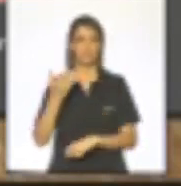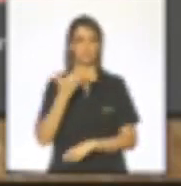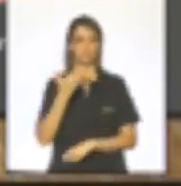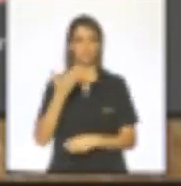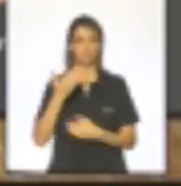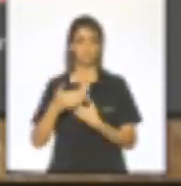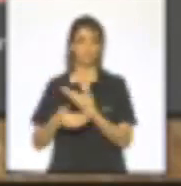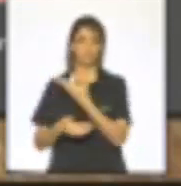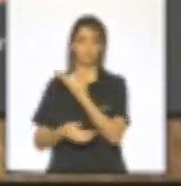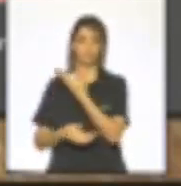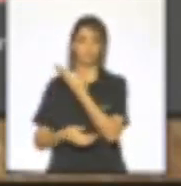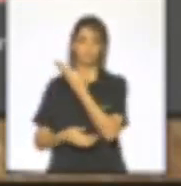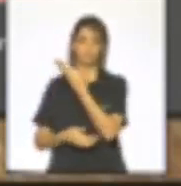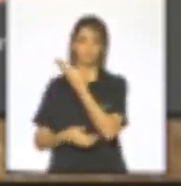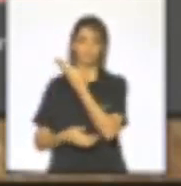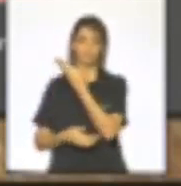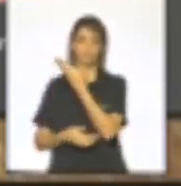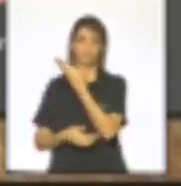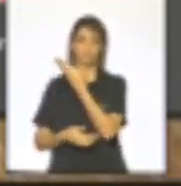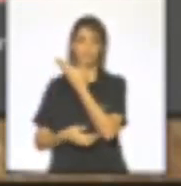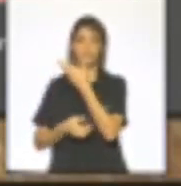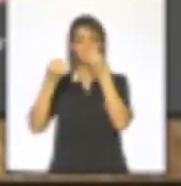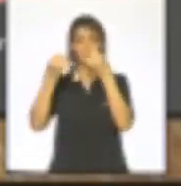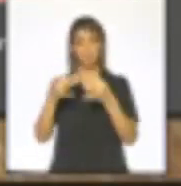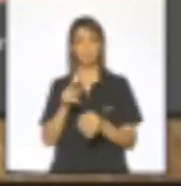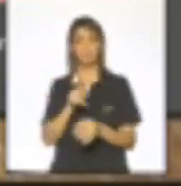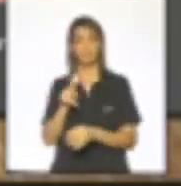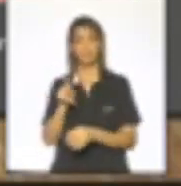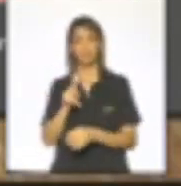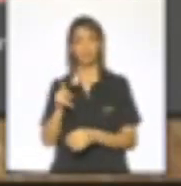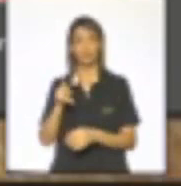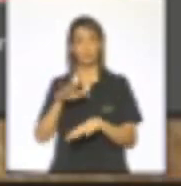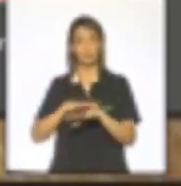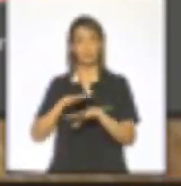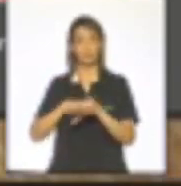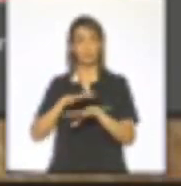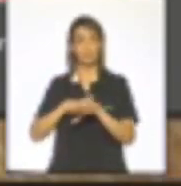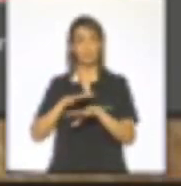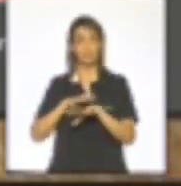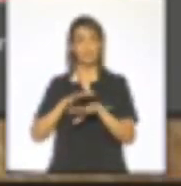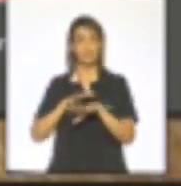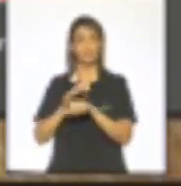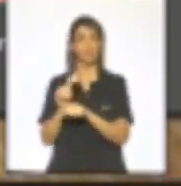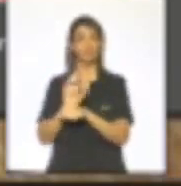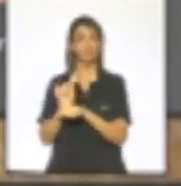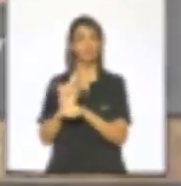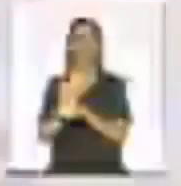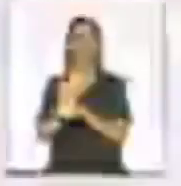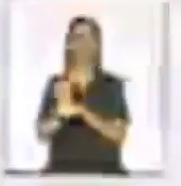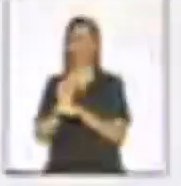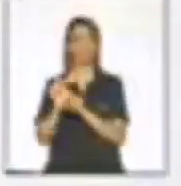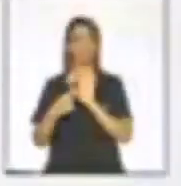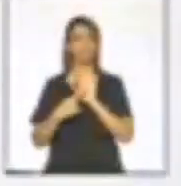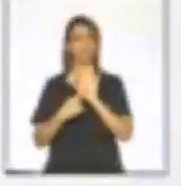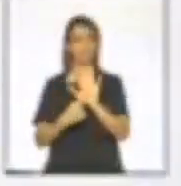no YouTube. Então, dentro desse canal Explica Professor Matemática, deixa eu mostrar a capa